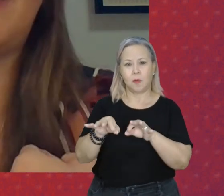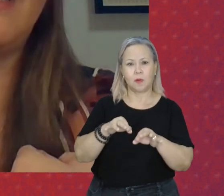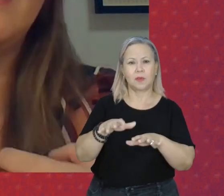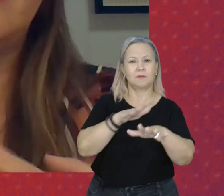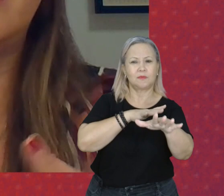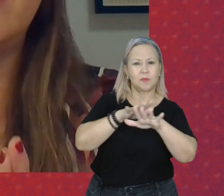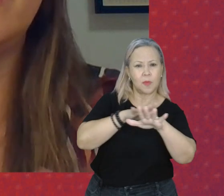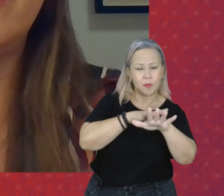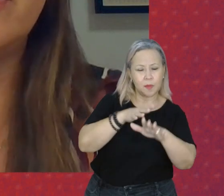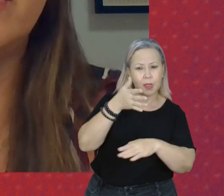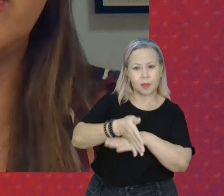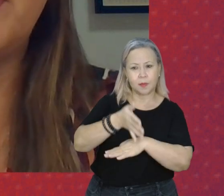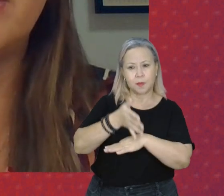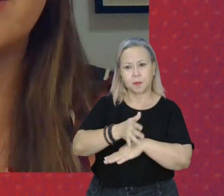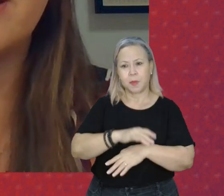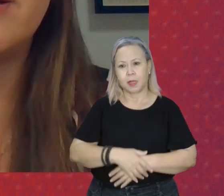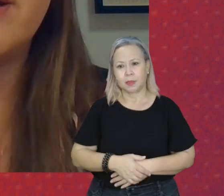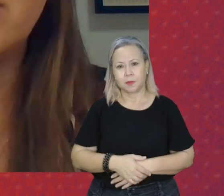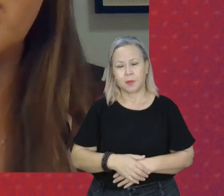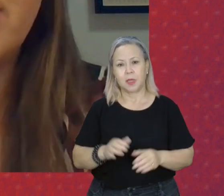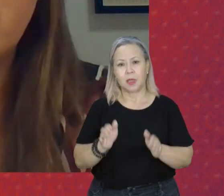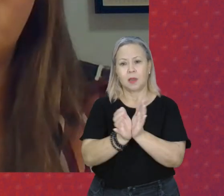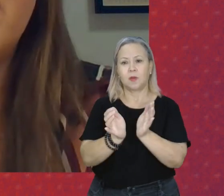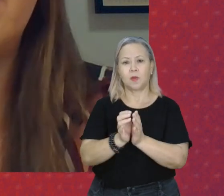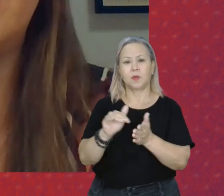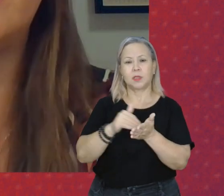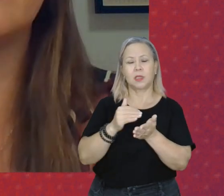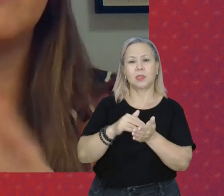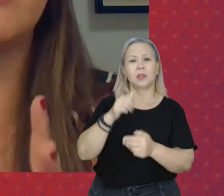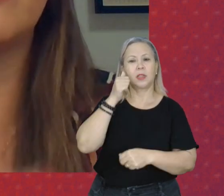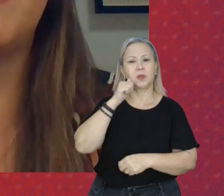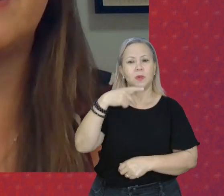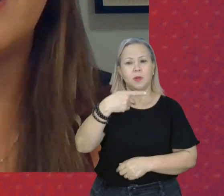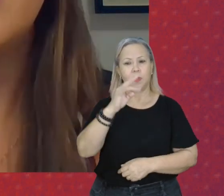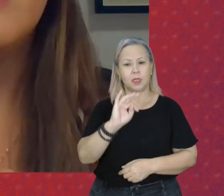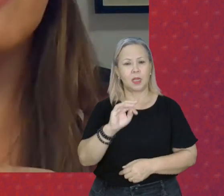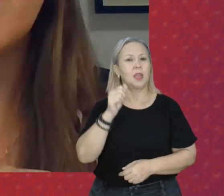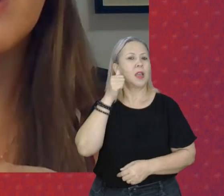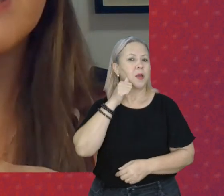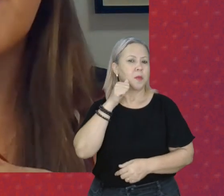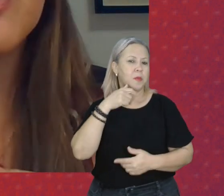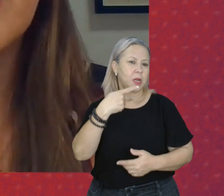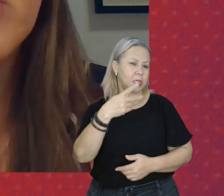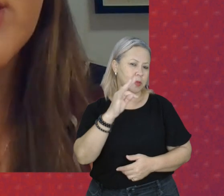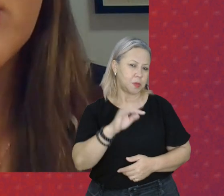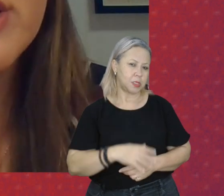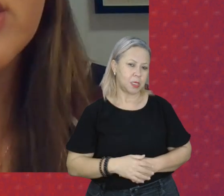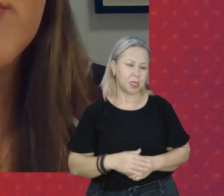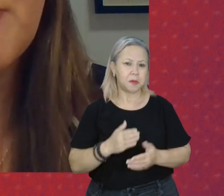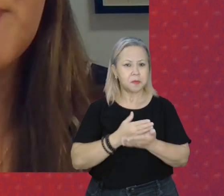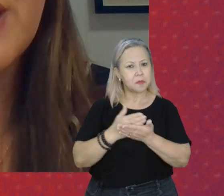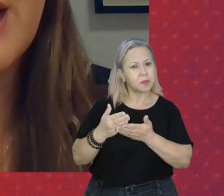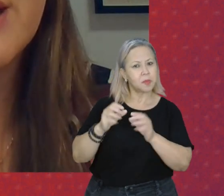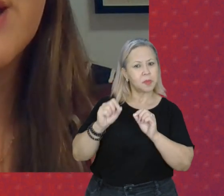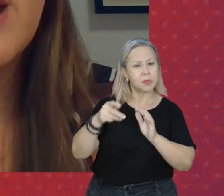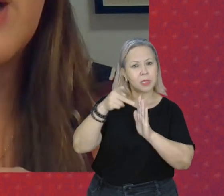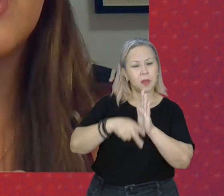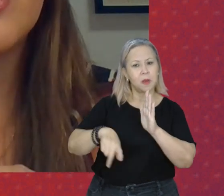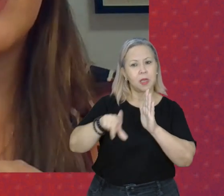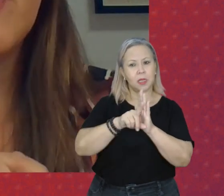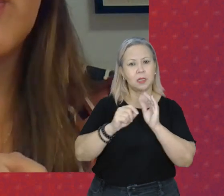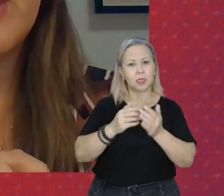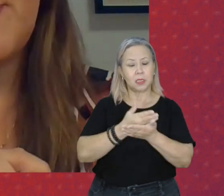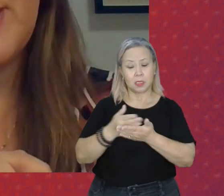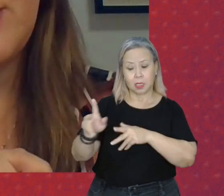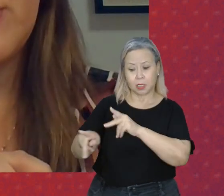vamos participar, né, do grupo da Secretaria de Mulheres do PT, das mulheres do PT, e vamos lançar projeto de lei de iniciativa popular.